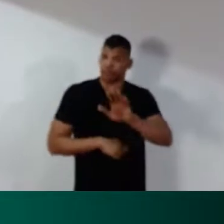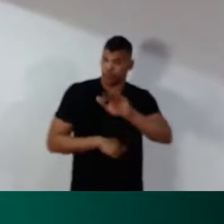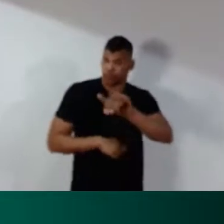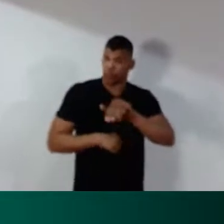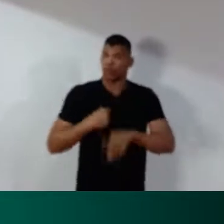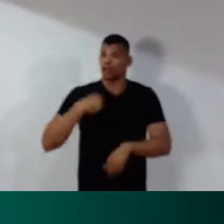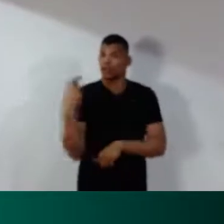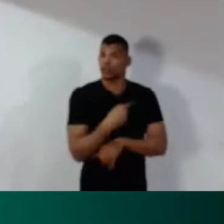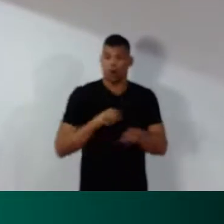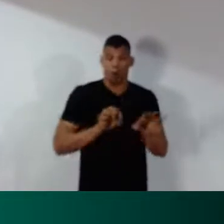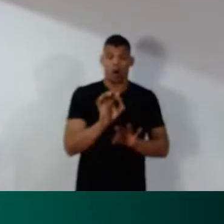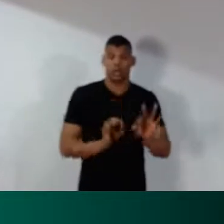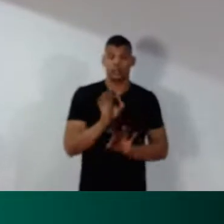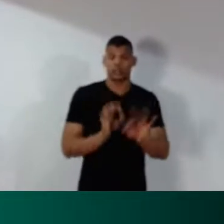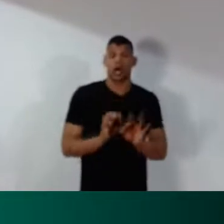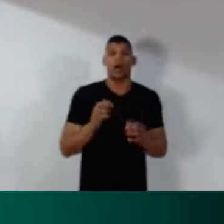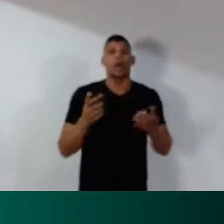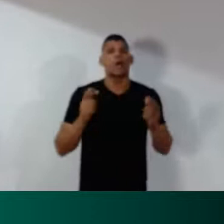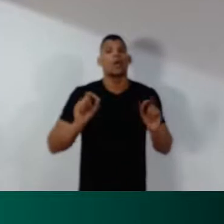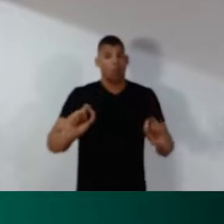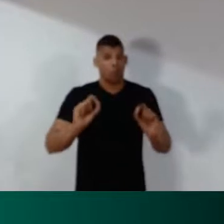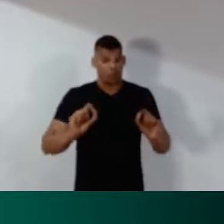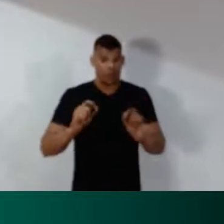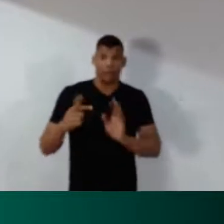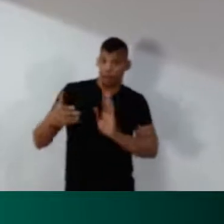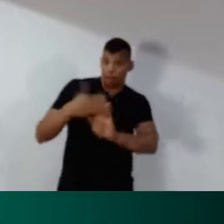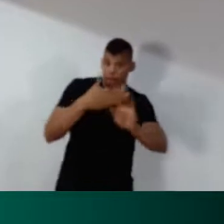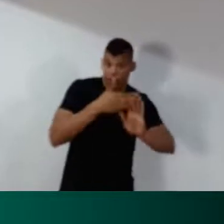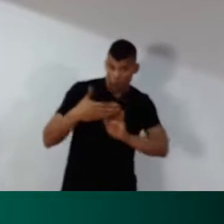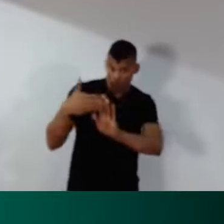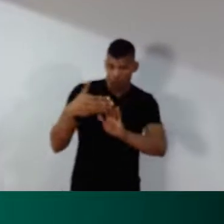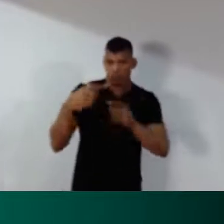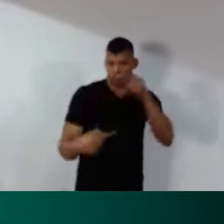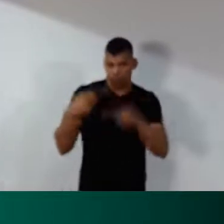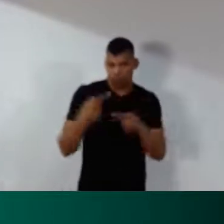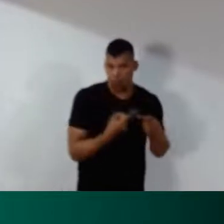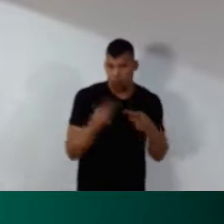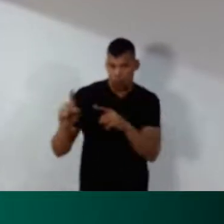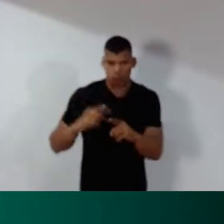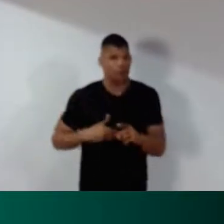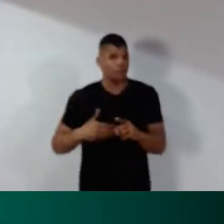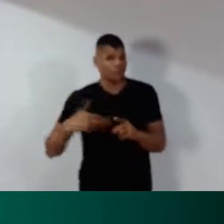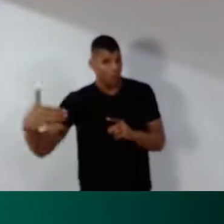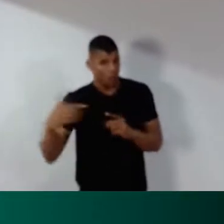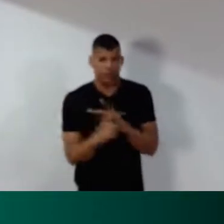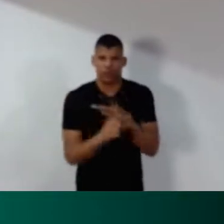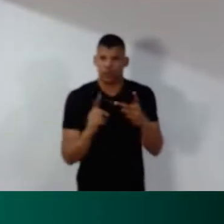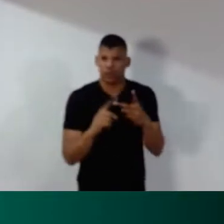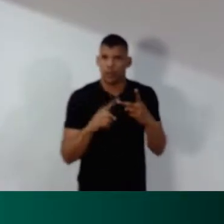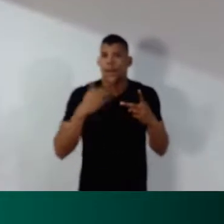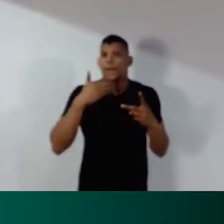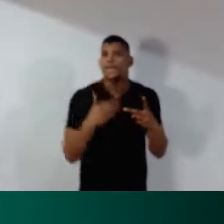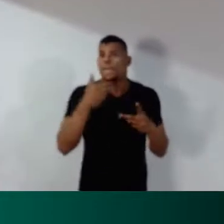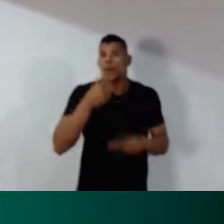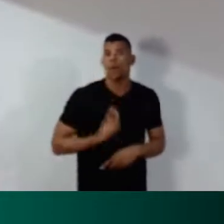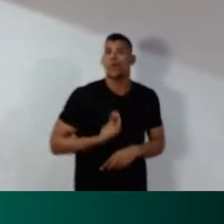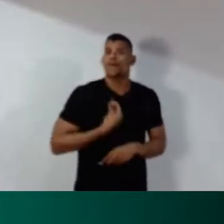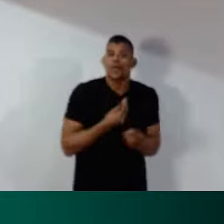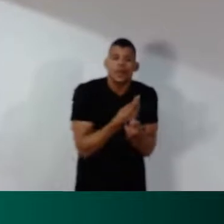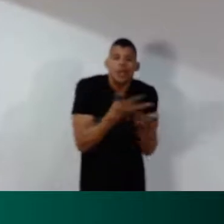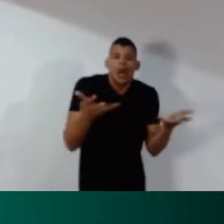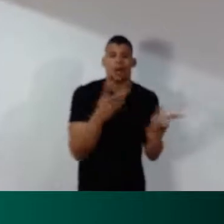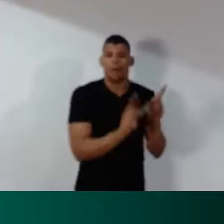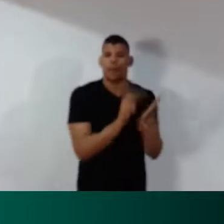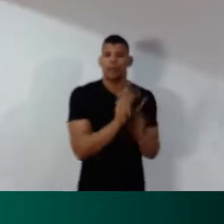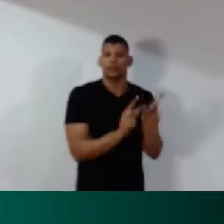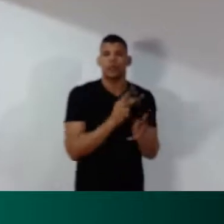vem a política que seja efetiva no combate não só da fome mas na melhoria da vida do povo